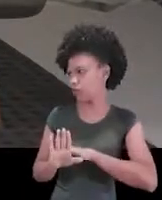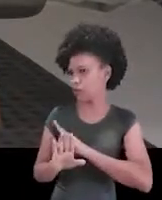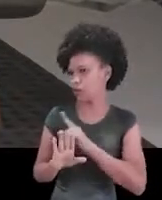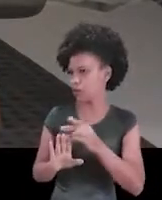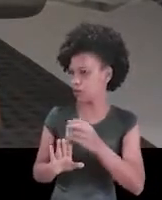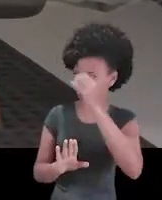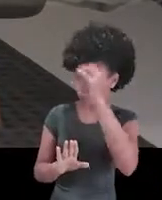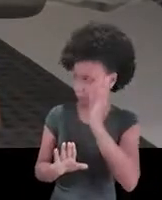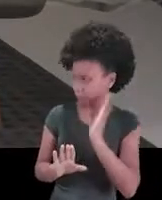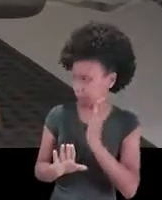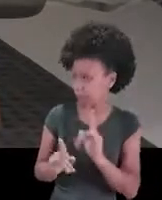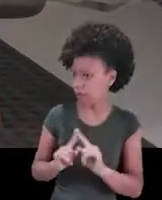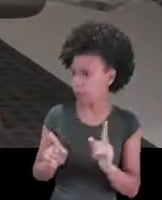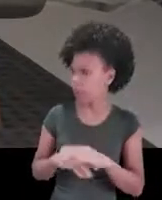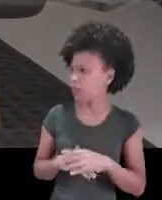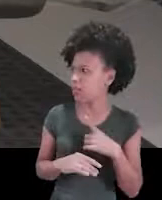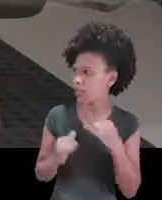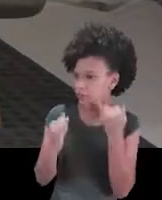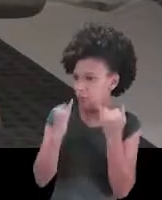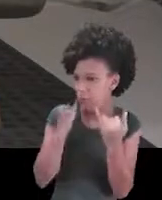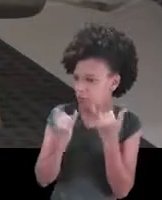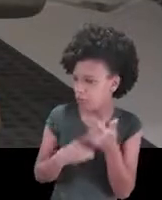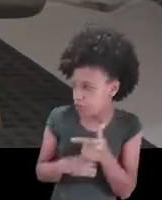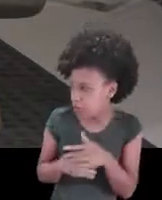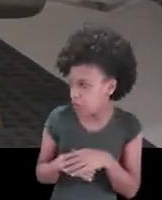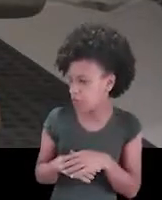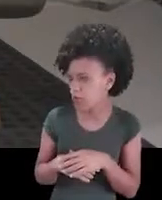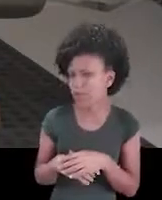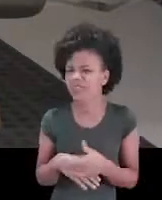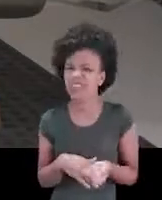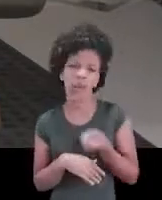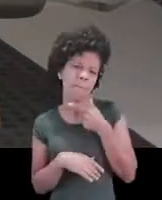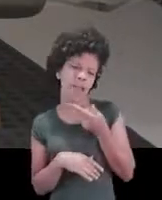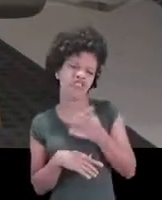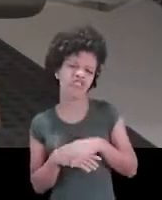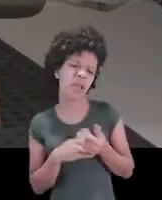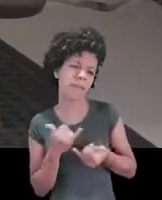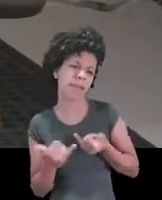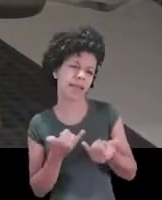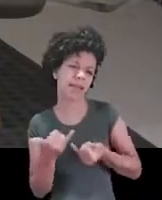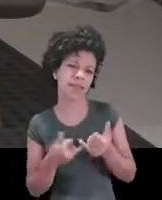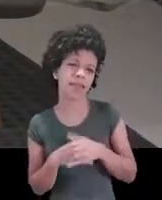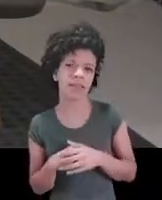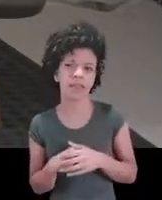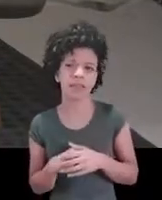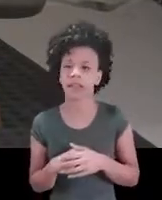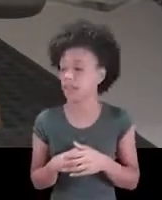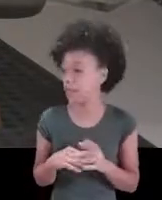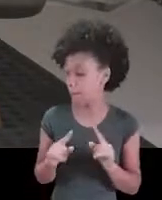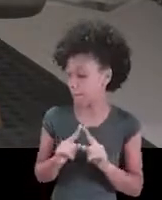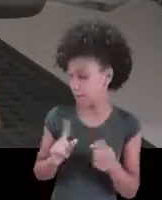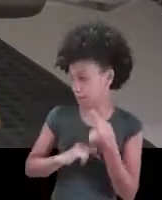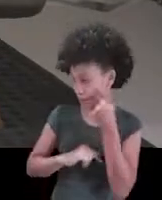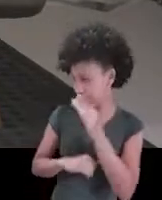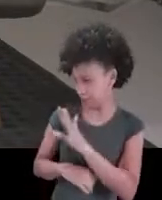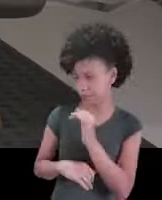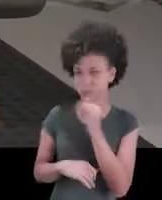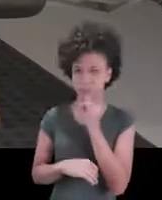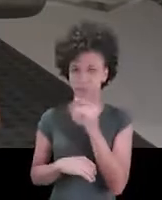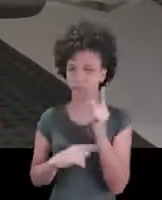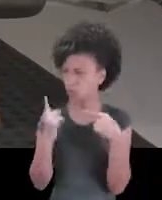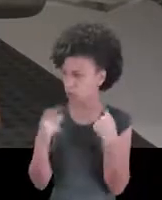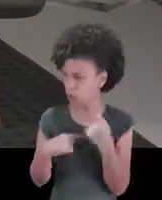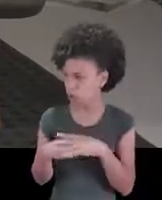trás na sua burrice e ignorância o cara não tem noção das informações aqui para fazer uma olhadinha aqui uma brincadeirinha não de mudar Agora pensa assim